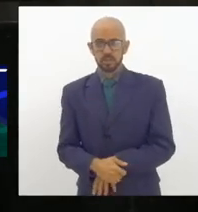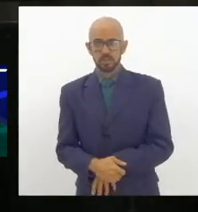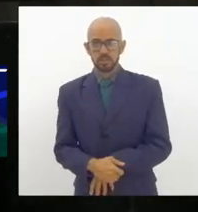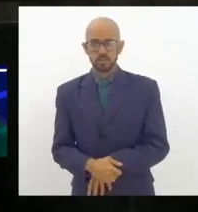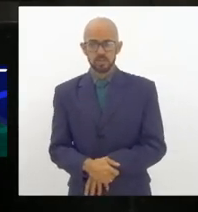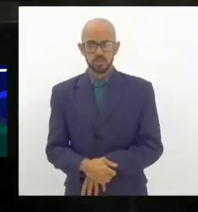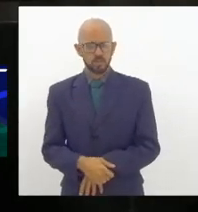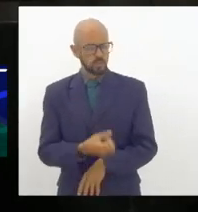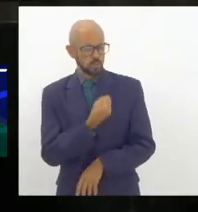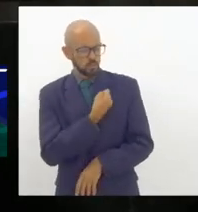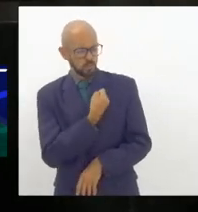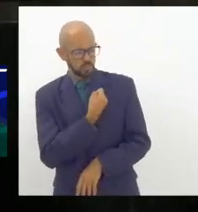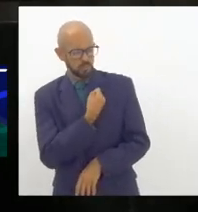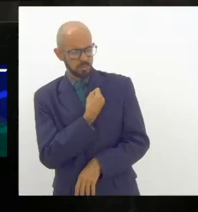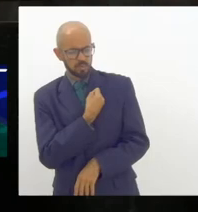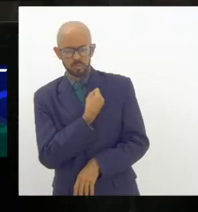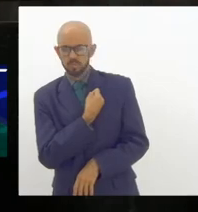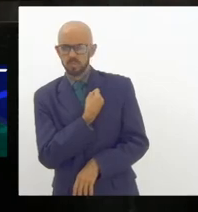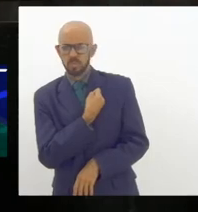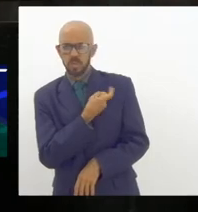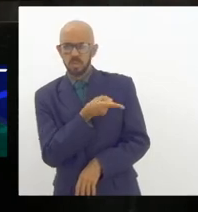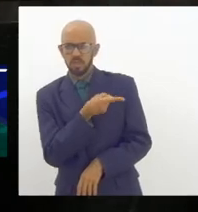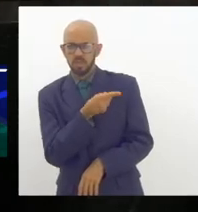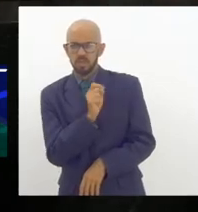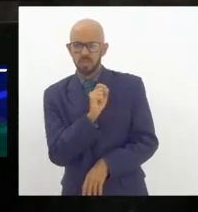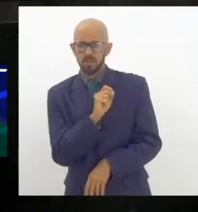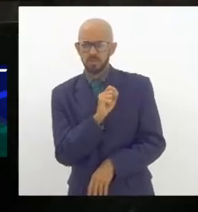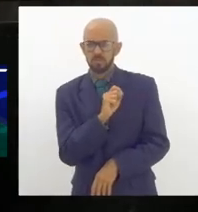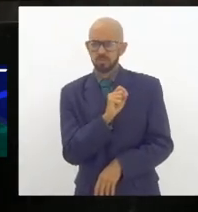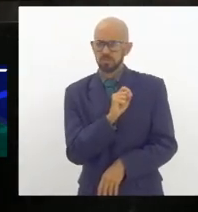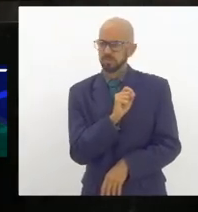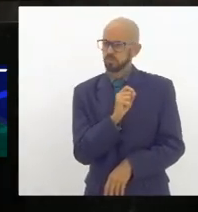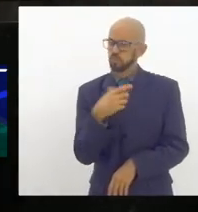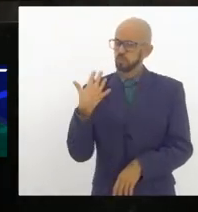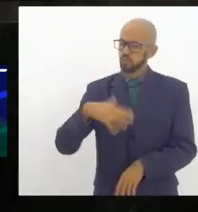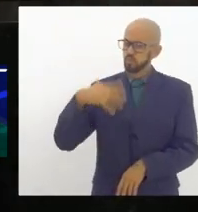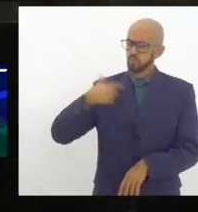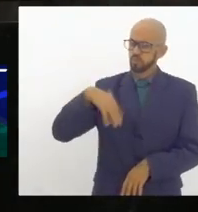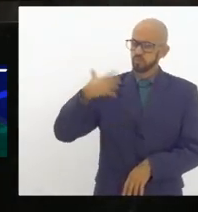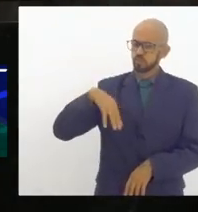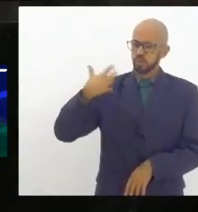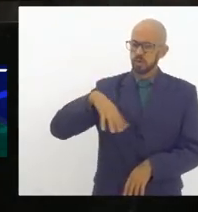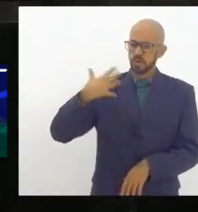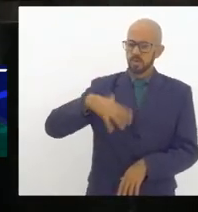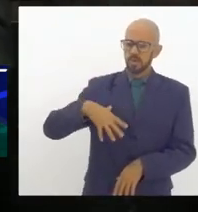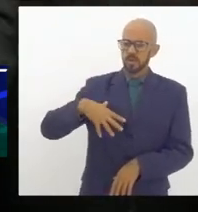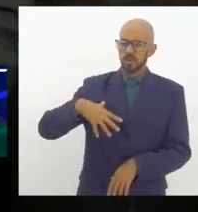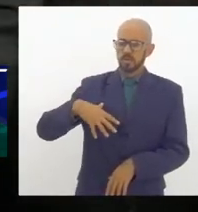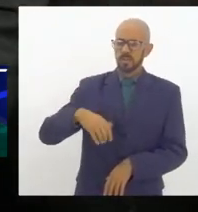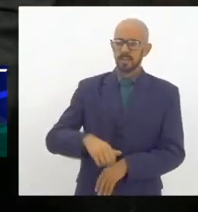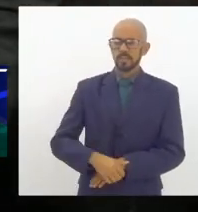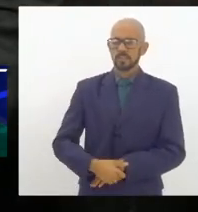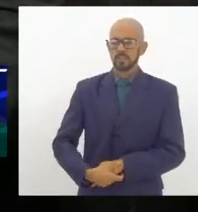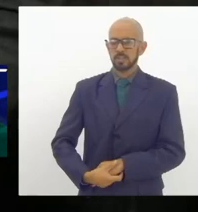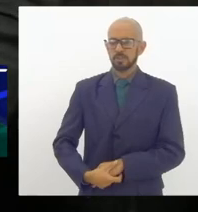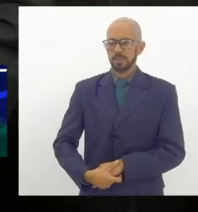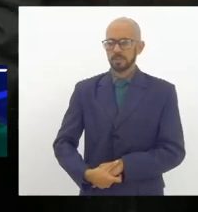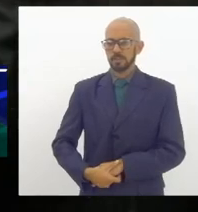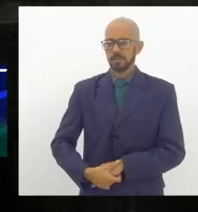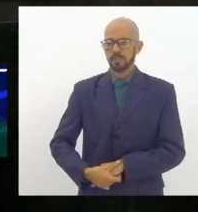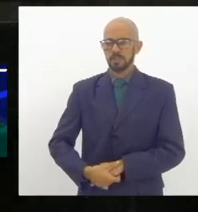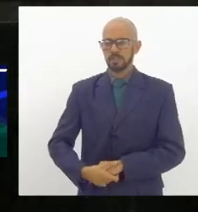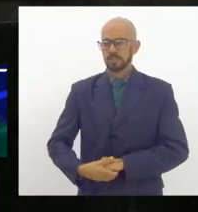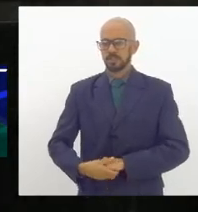e os números é só absolutamente tensos principalmente no período